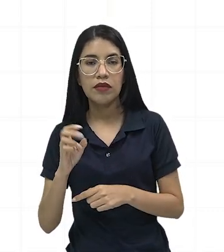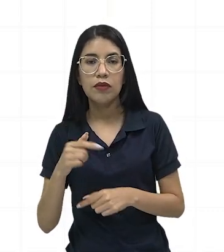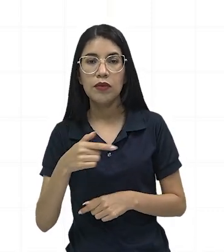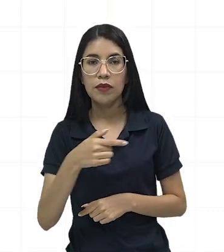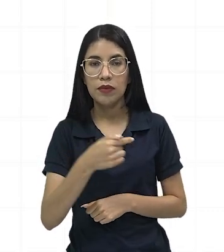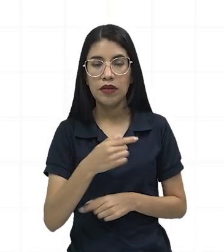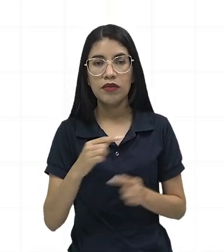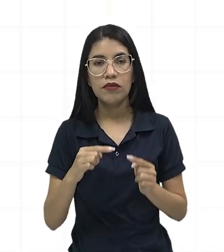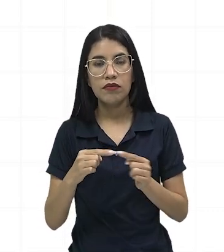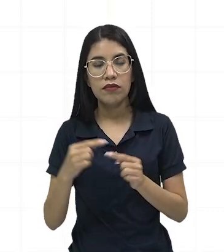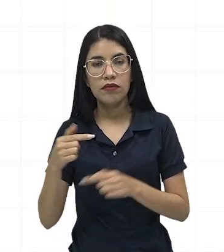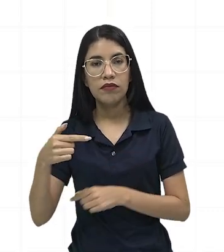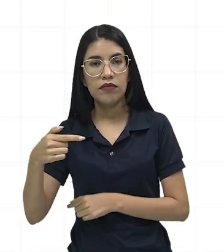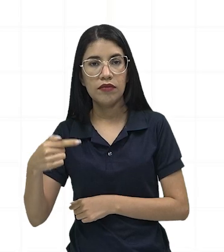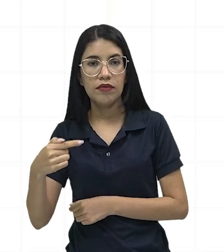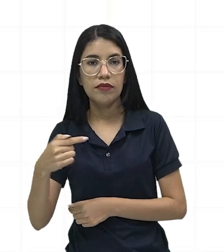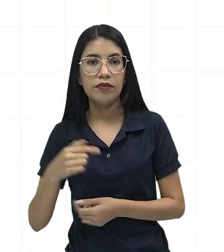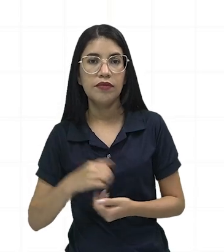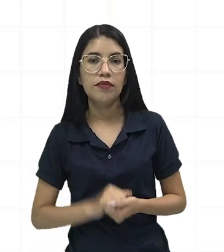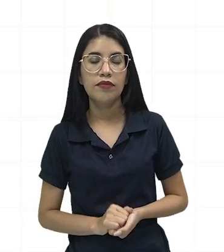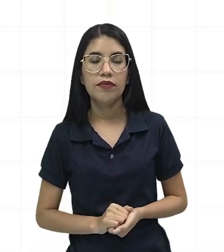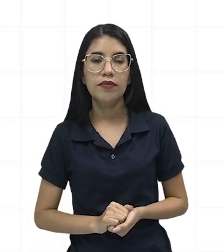Esse aqui com esse.